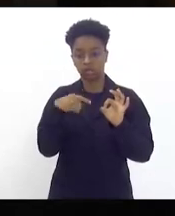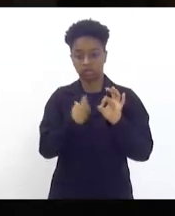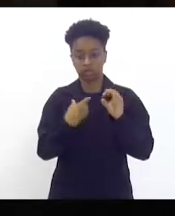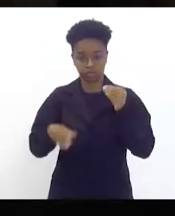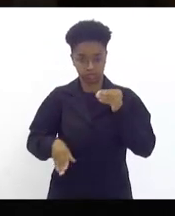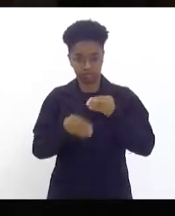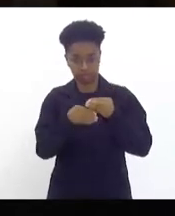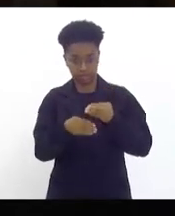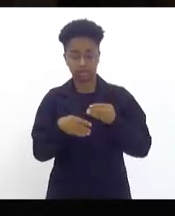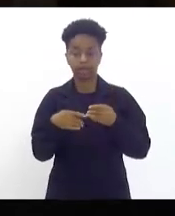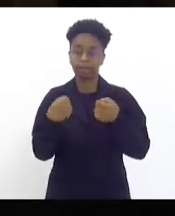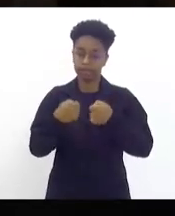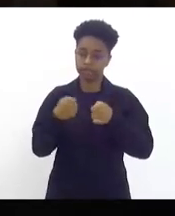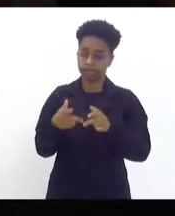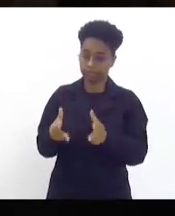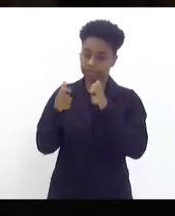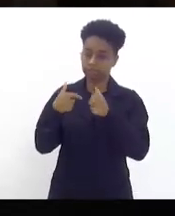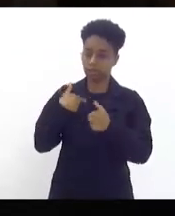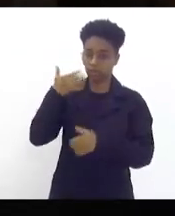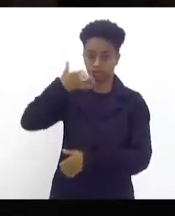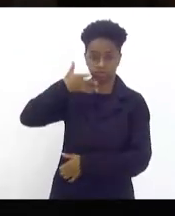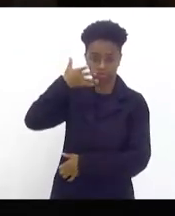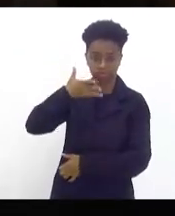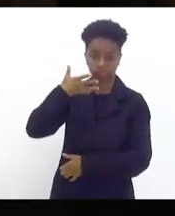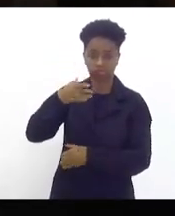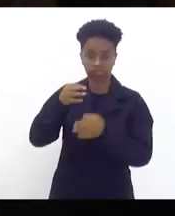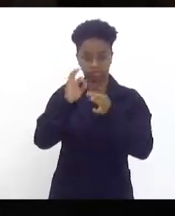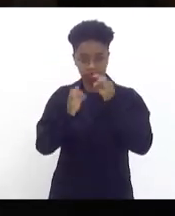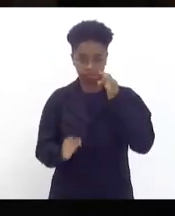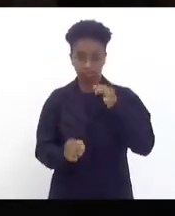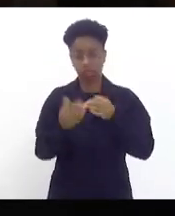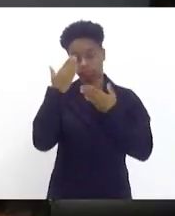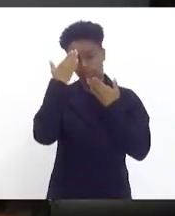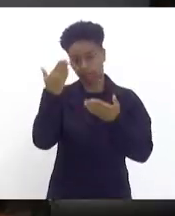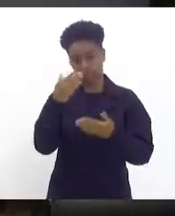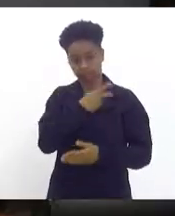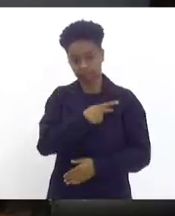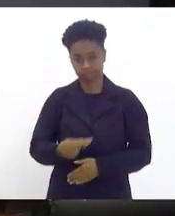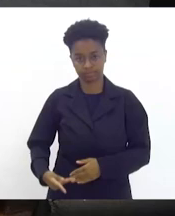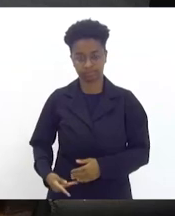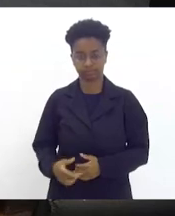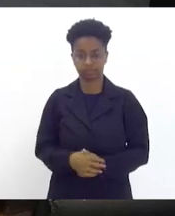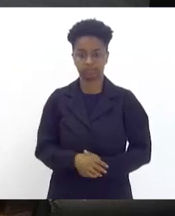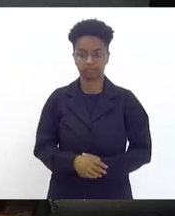recebeu levem em consideração tudo que foi exposto aqui muito obrigada presidente